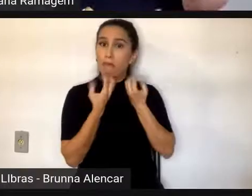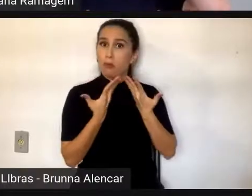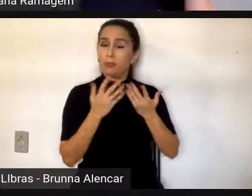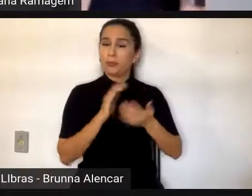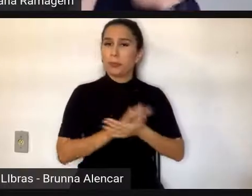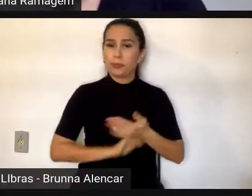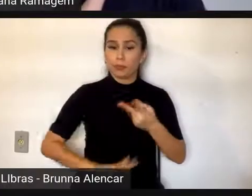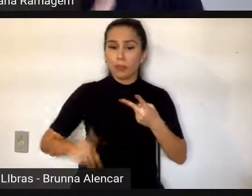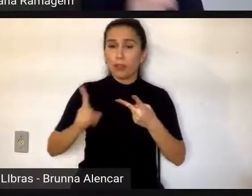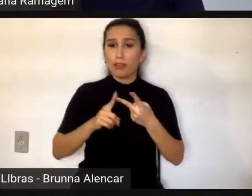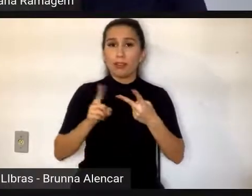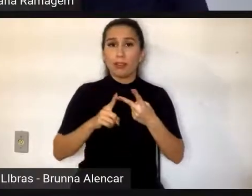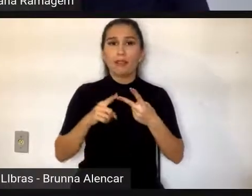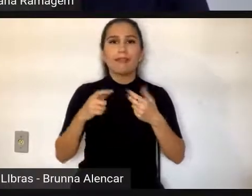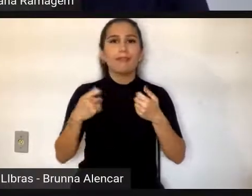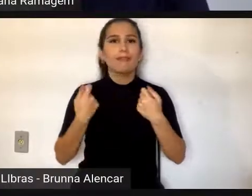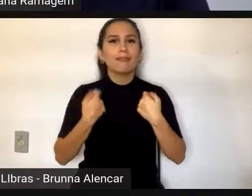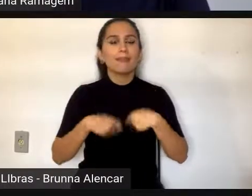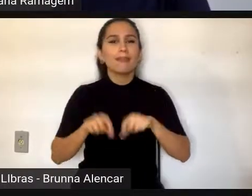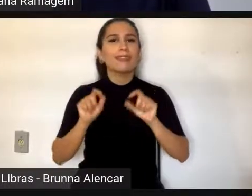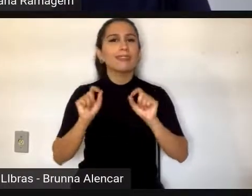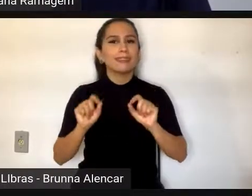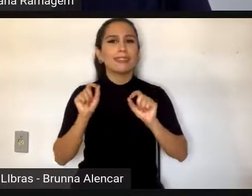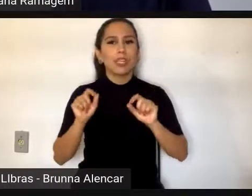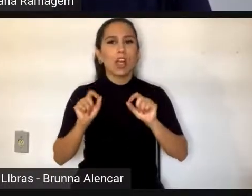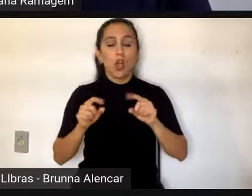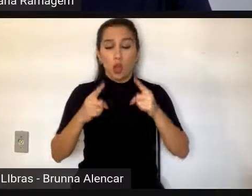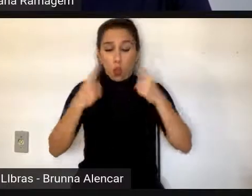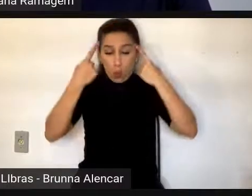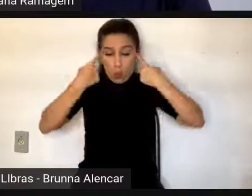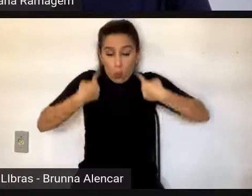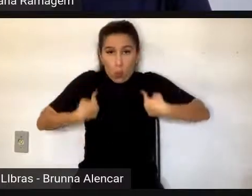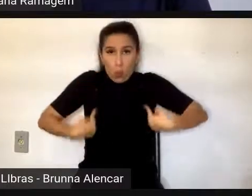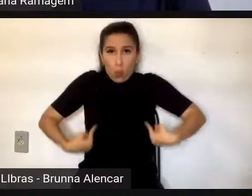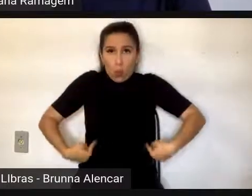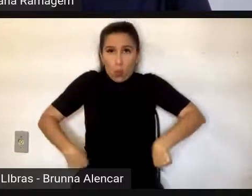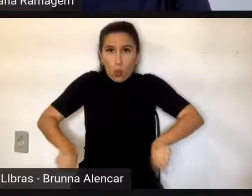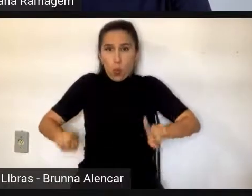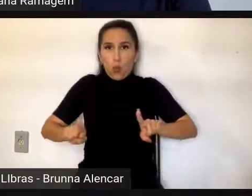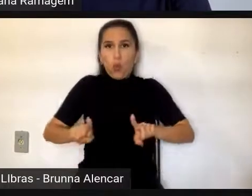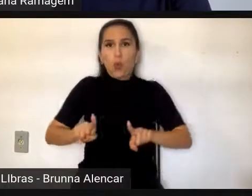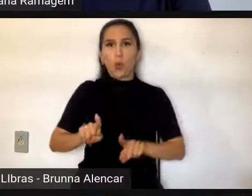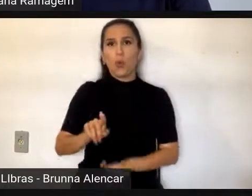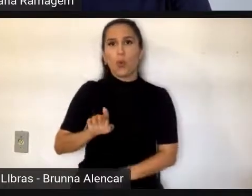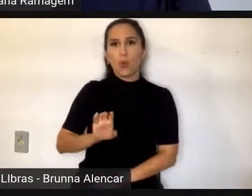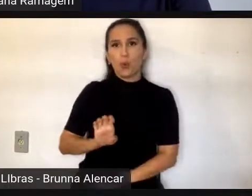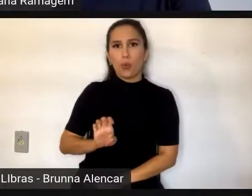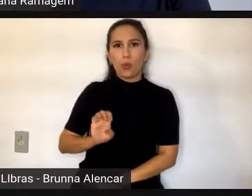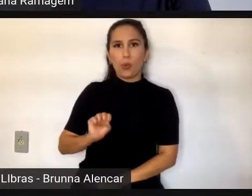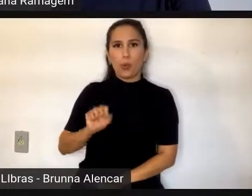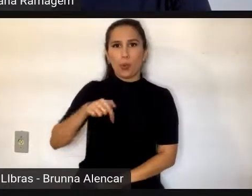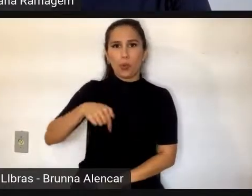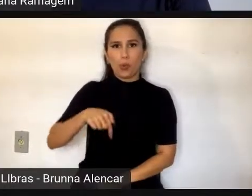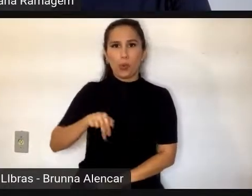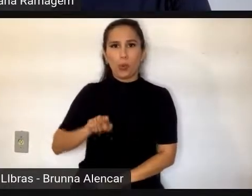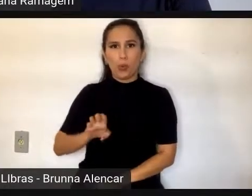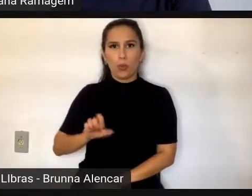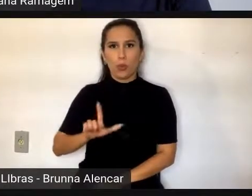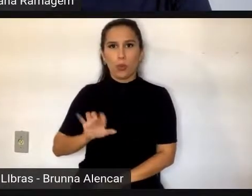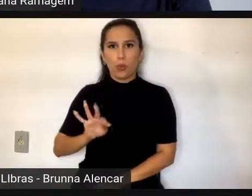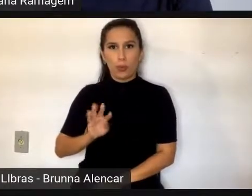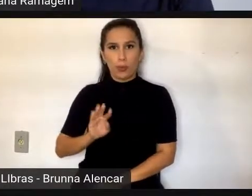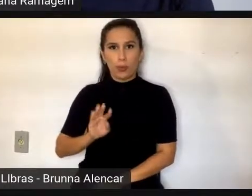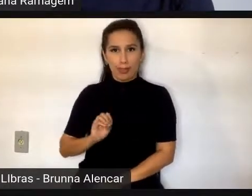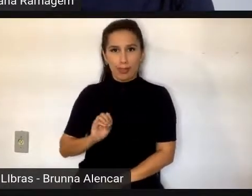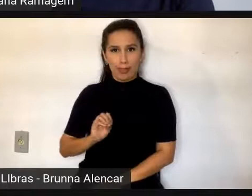o fortalecimento músculo-esquelético, que é adquirido, além de praticando